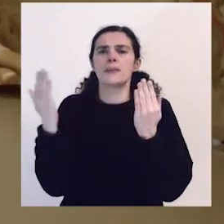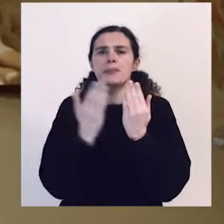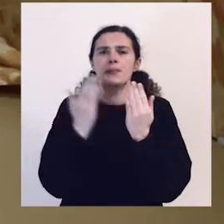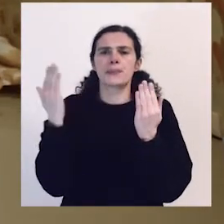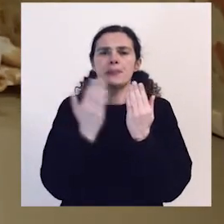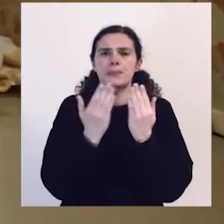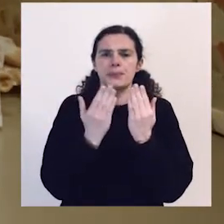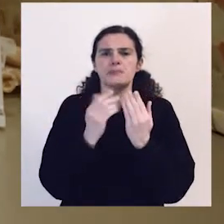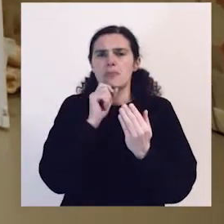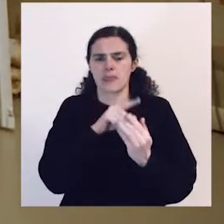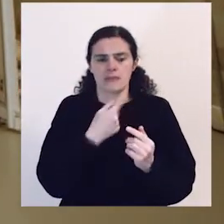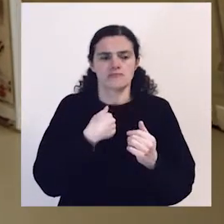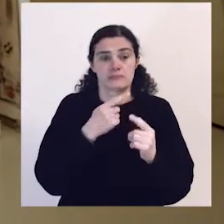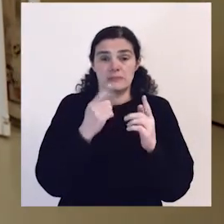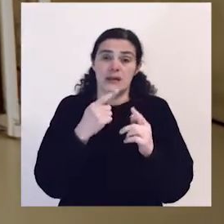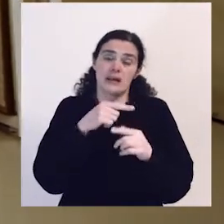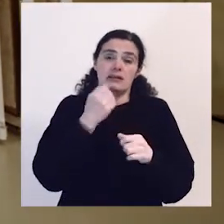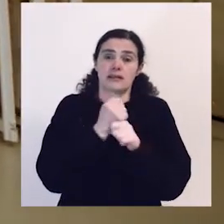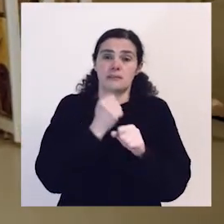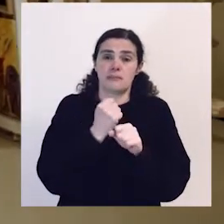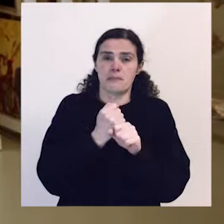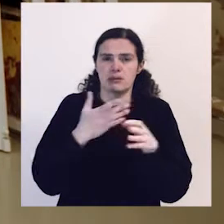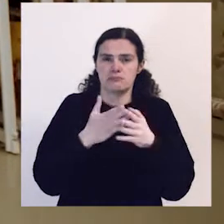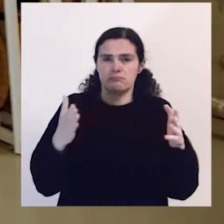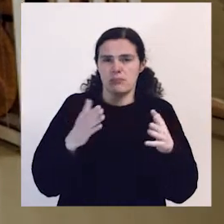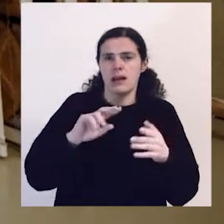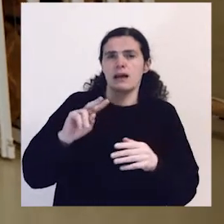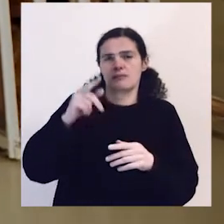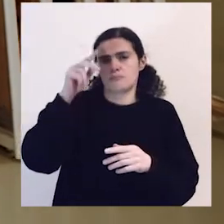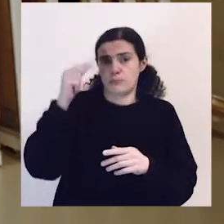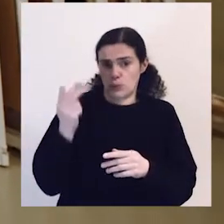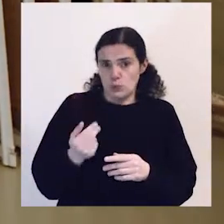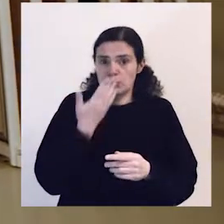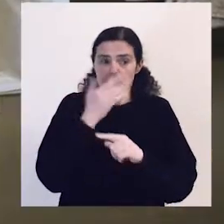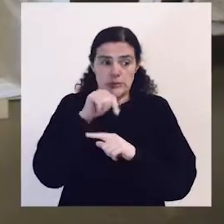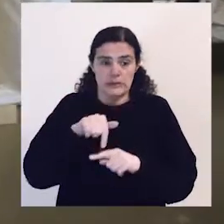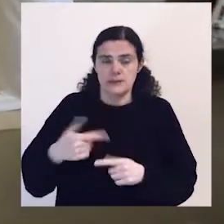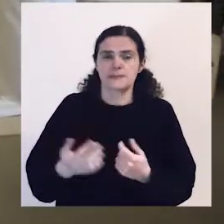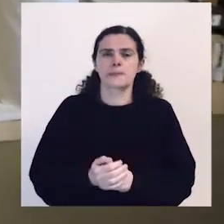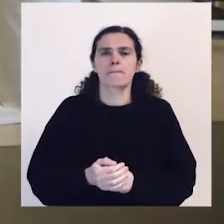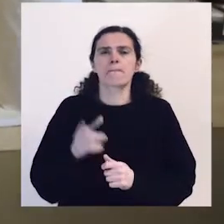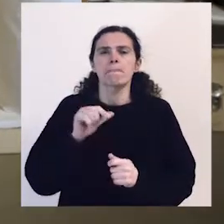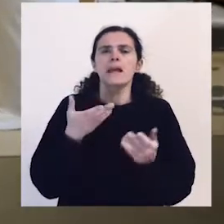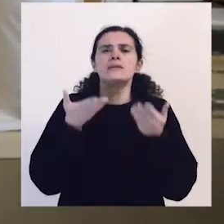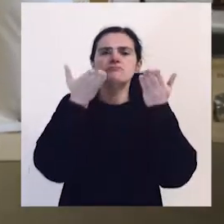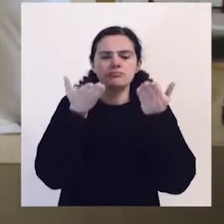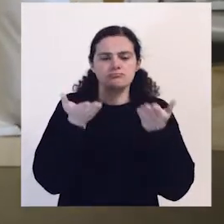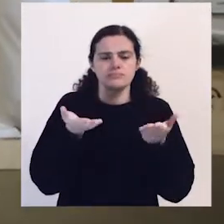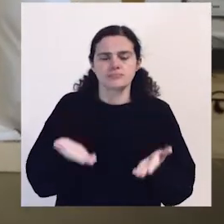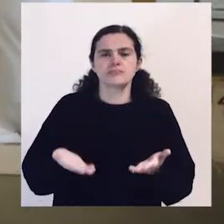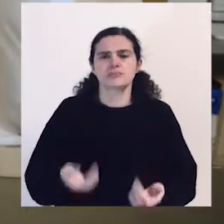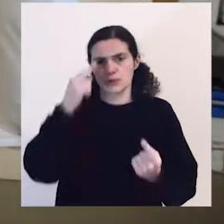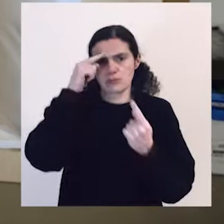para o armazenamento de obras bidimensionais, pinturas, que é o caso desta reserva. Temos estantes para o